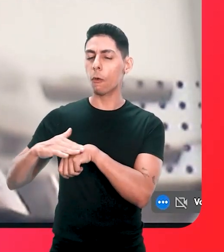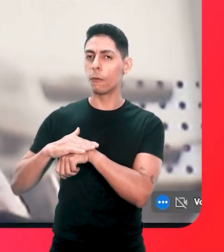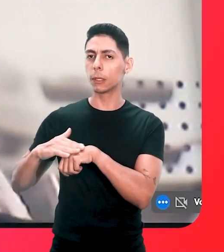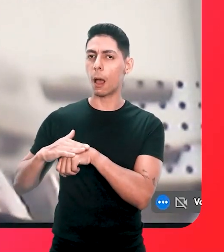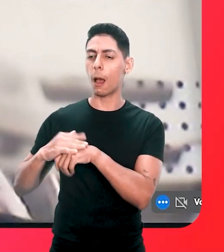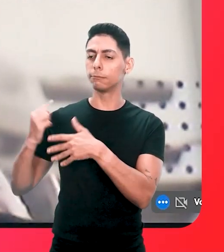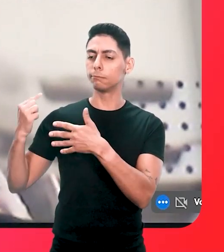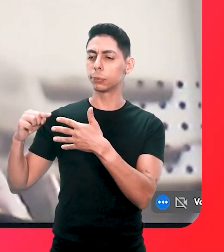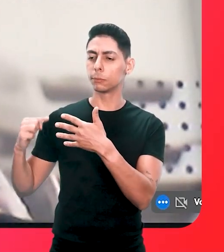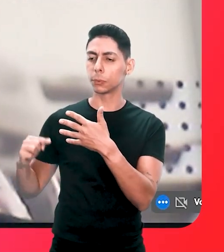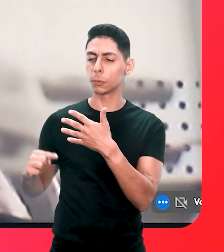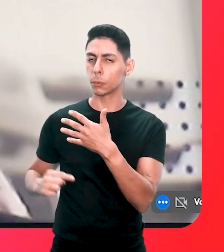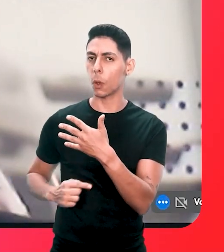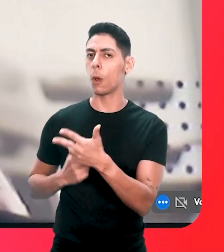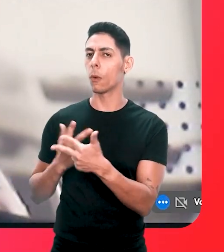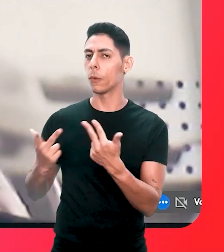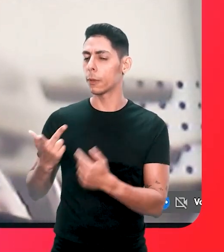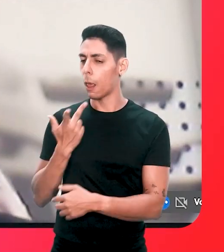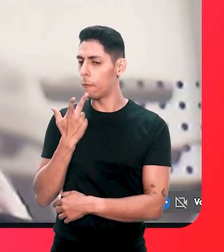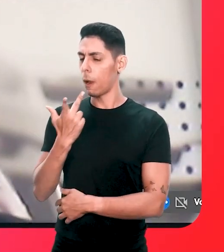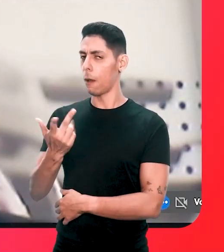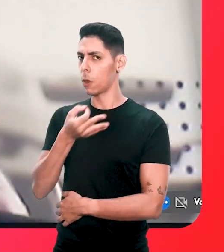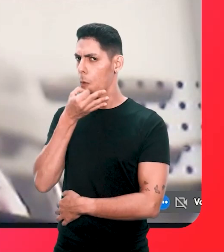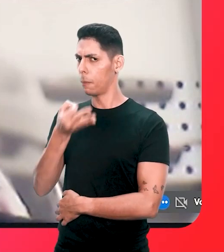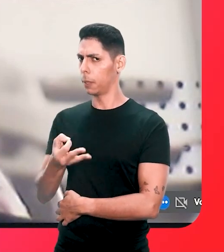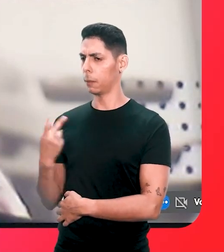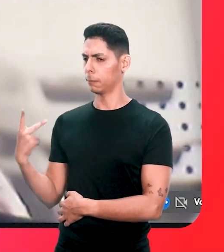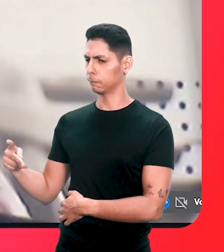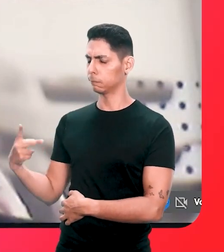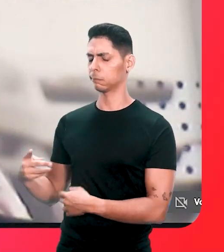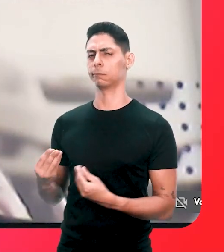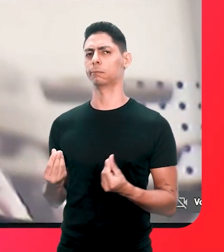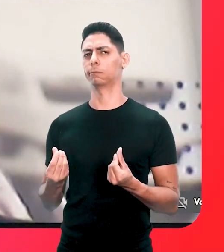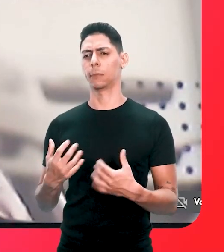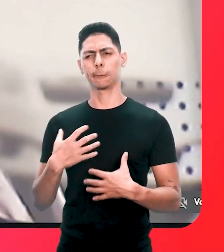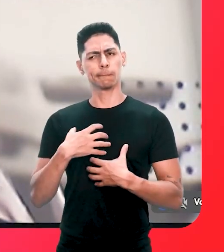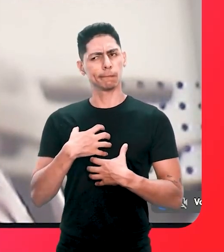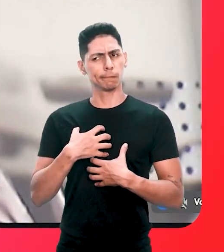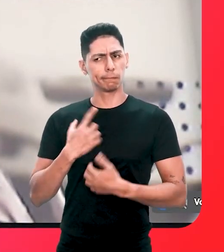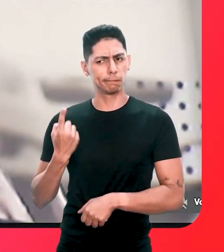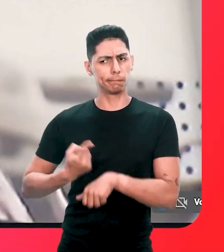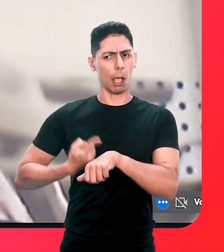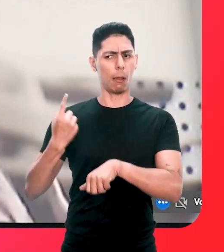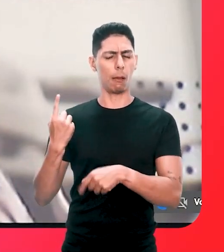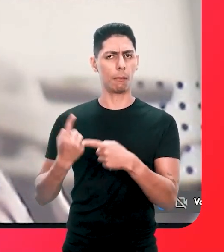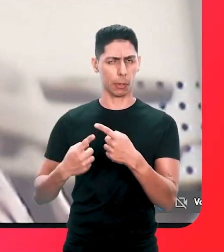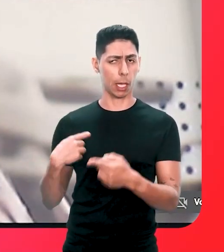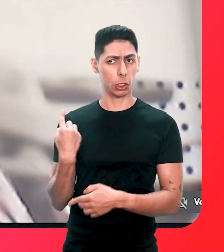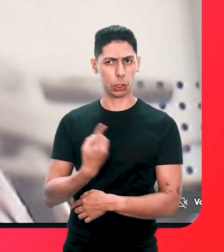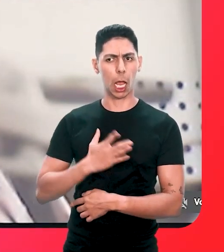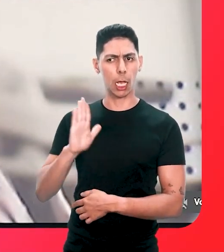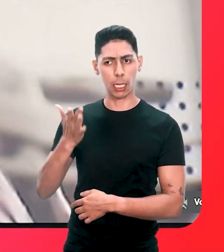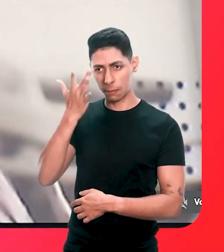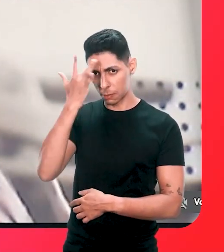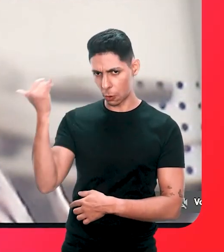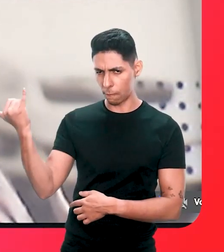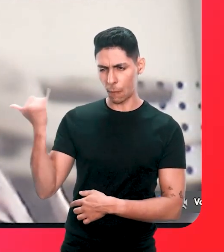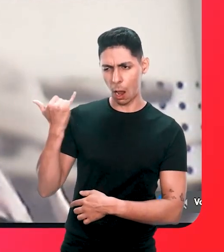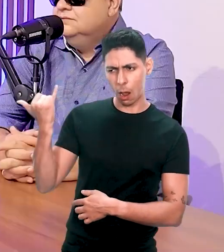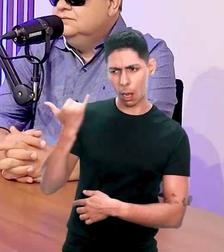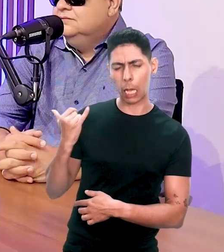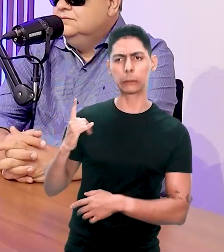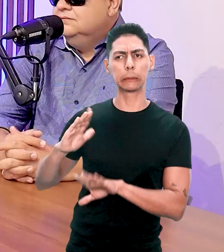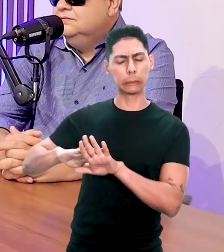algumas coisas que ele falava. E aquilo marcou muito, né? Poxa, que a gente já ouvia falar que havia restrição